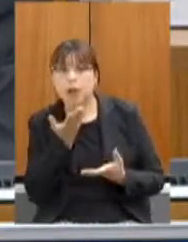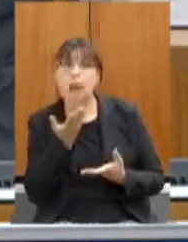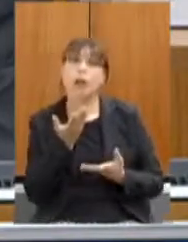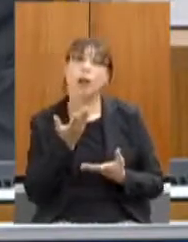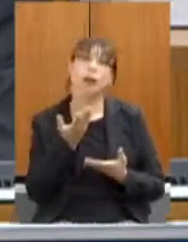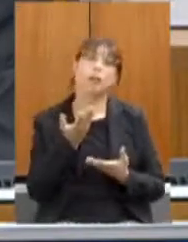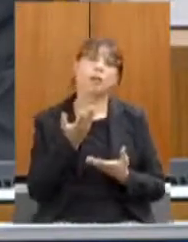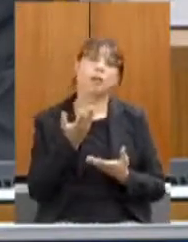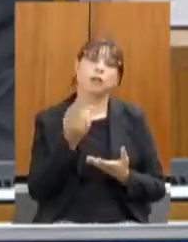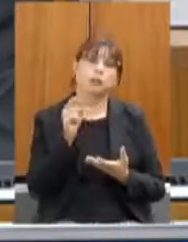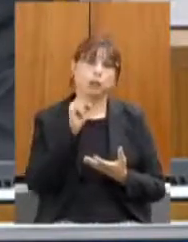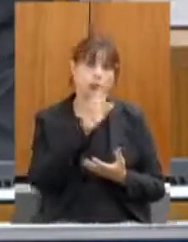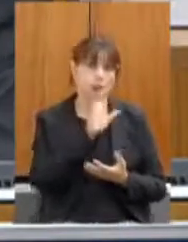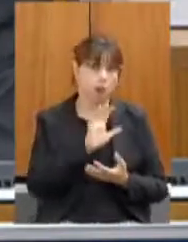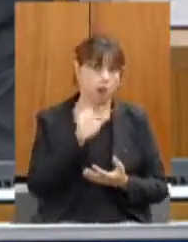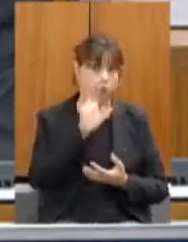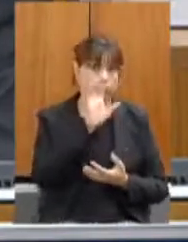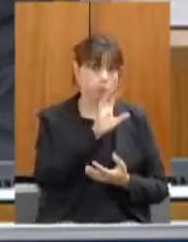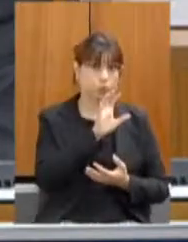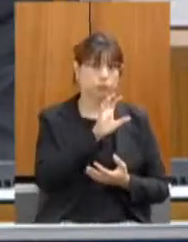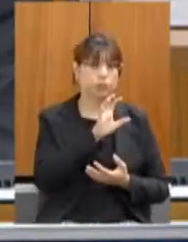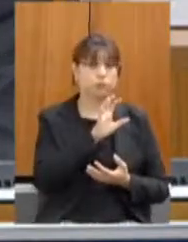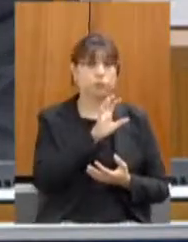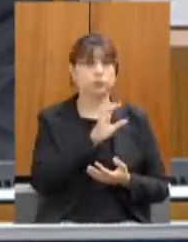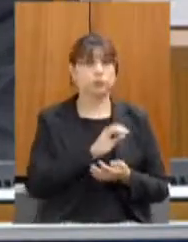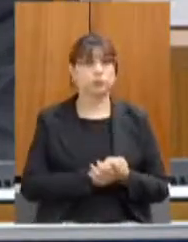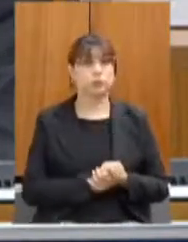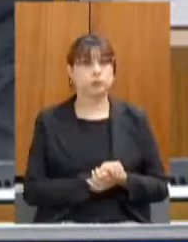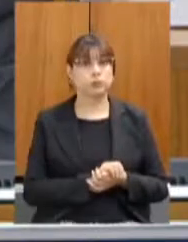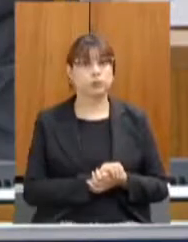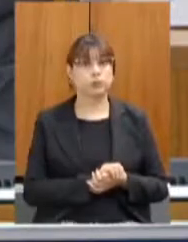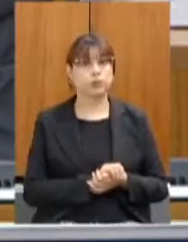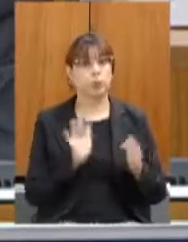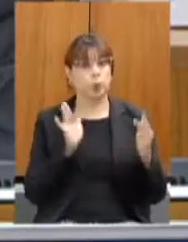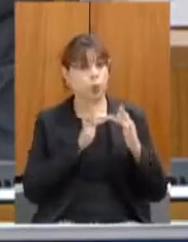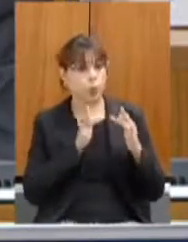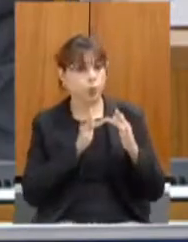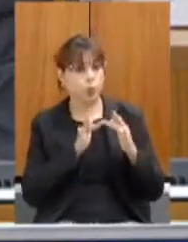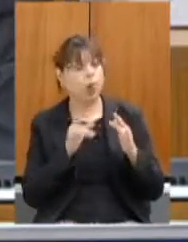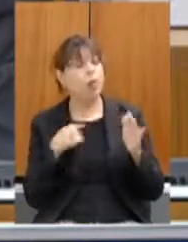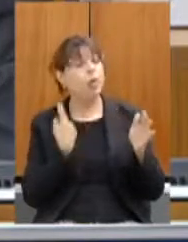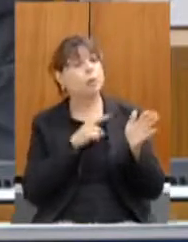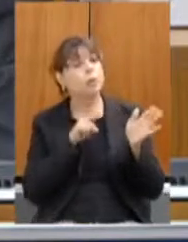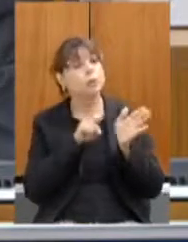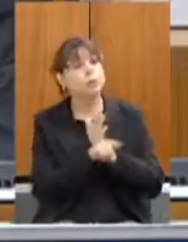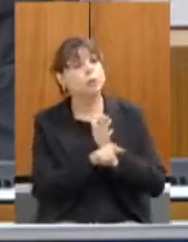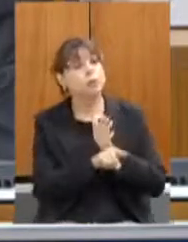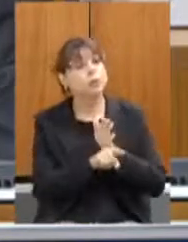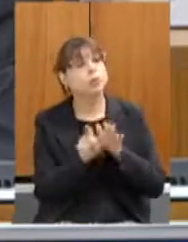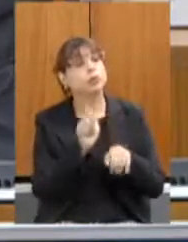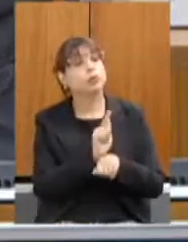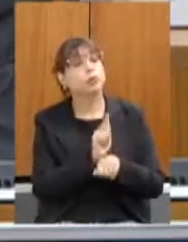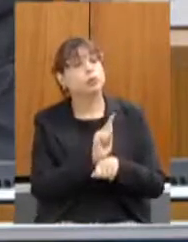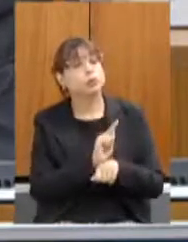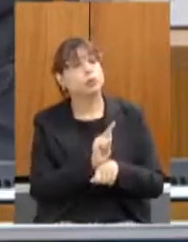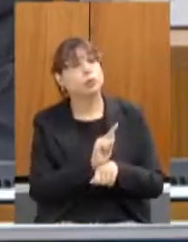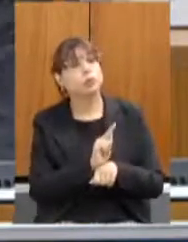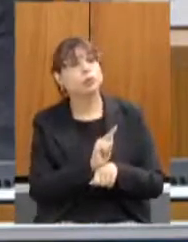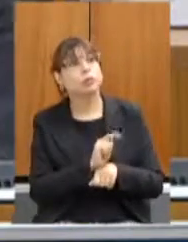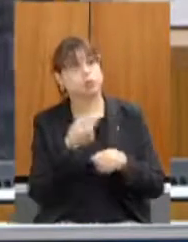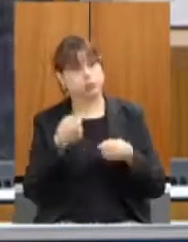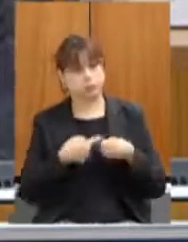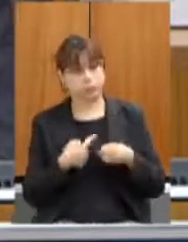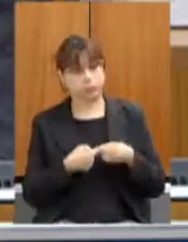essa região ela era é contactado e nós perguntávamos para os gestores municipais